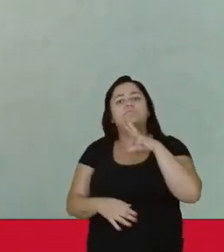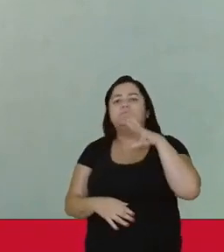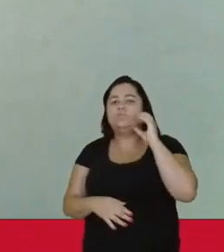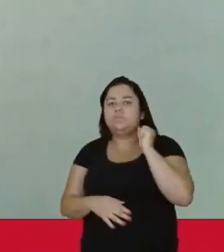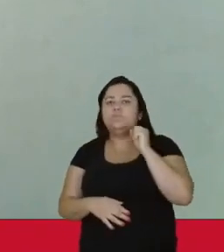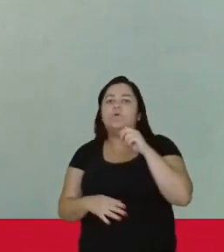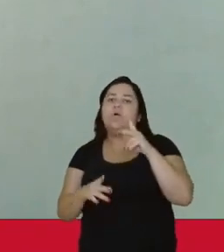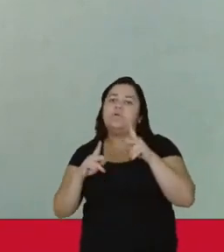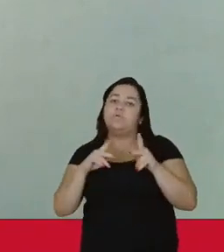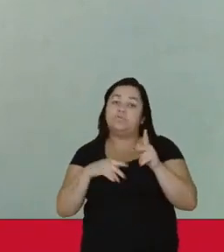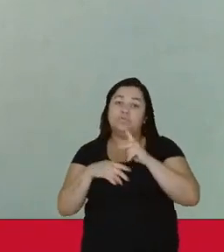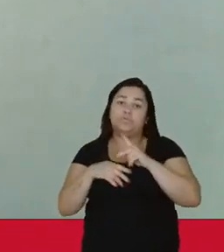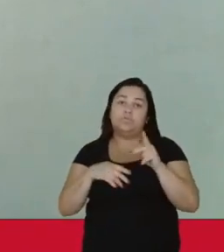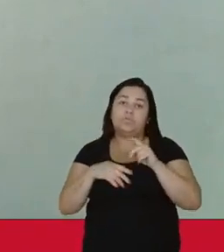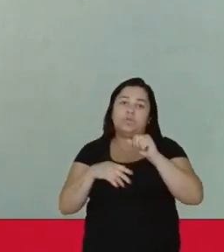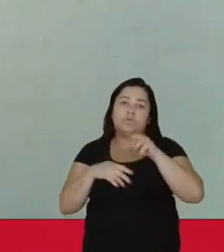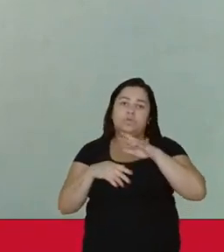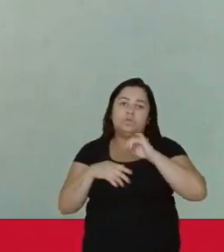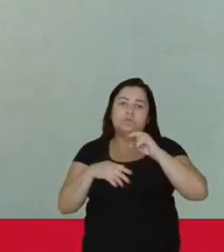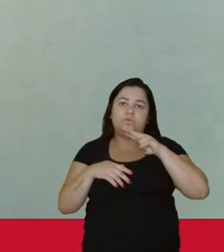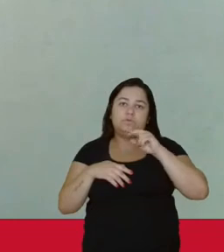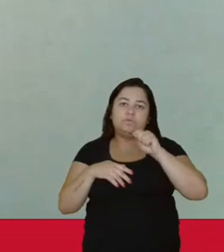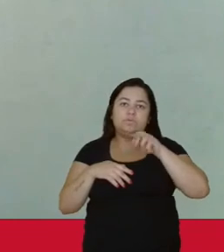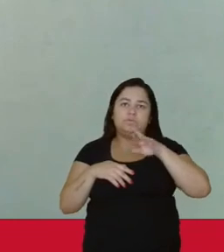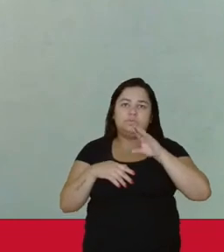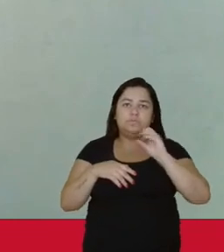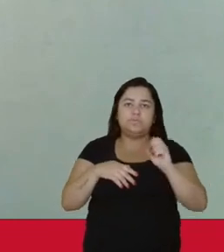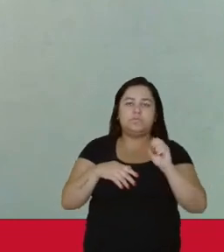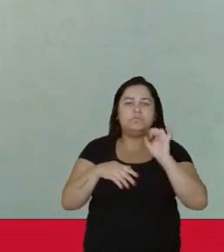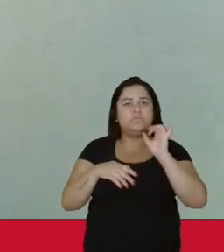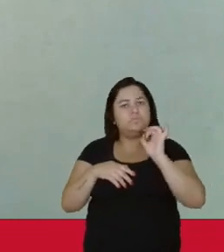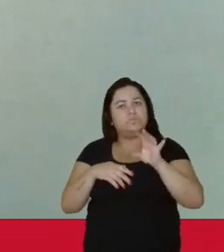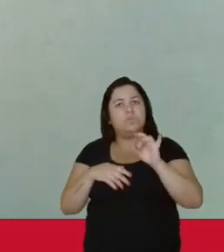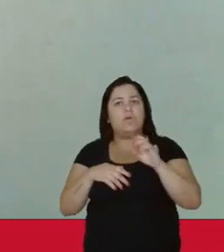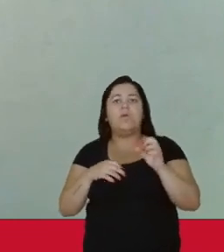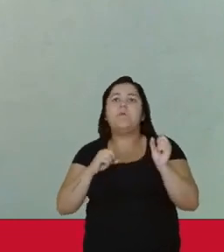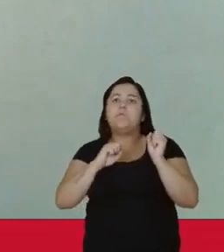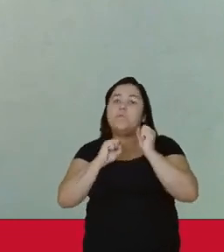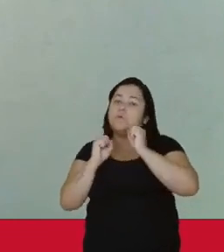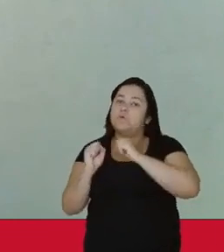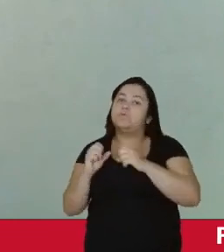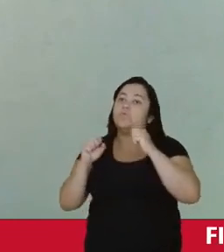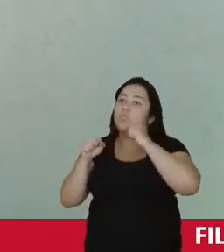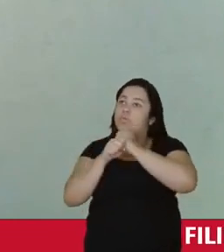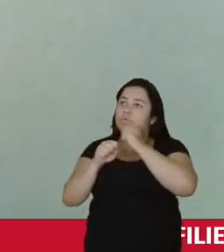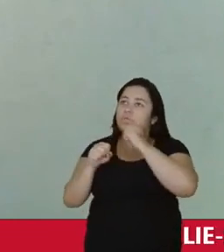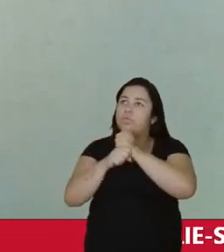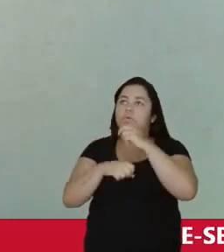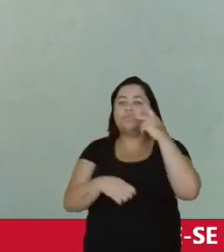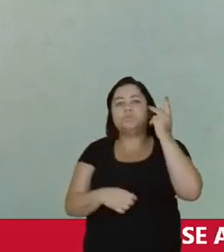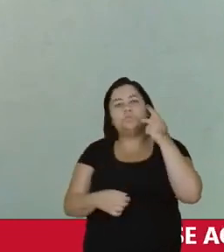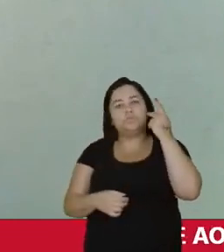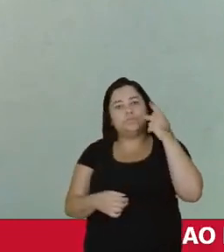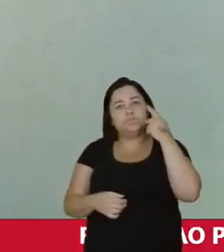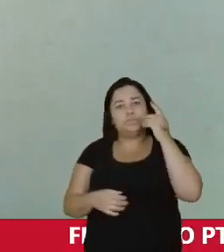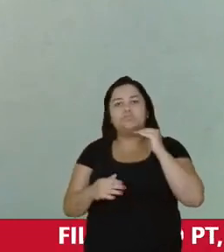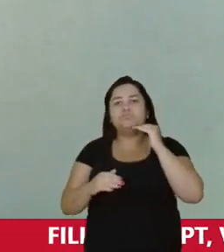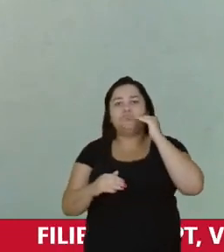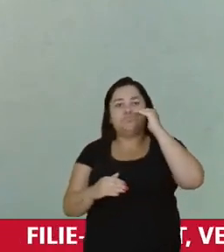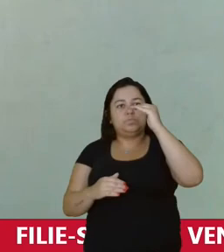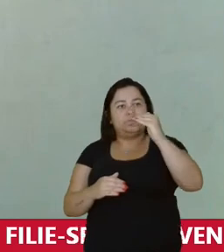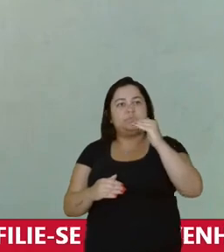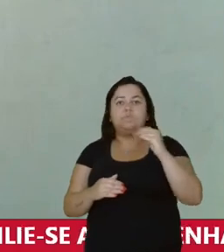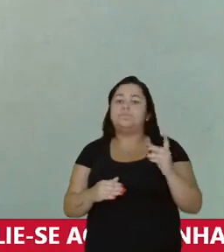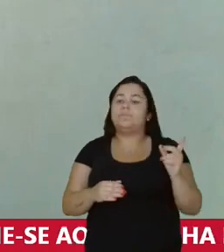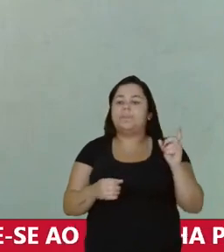que dizem os povos originários desse país, e só assim a gente vai poder construir uma política soberana, uma